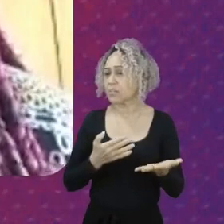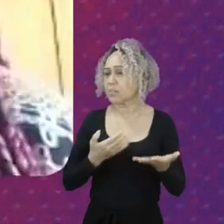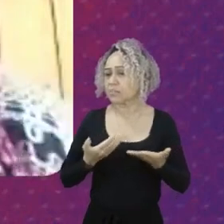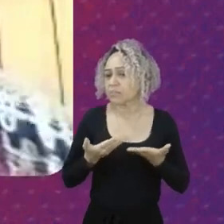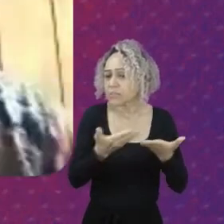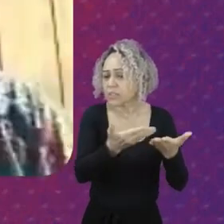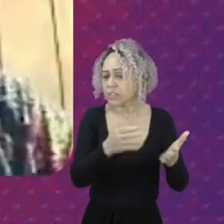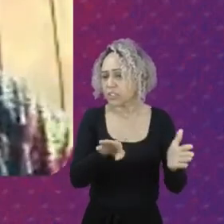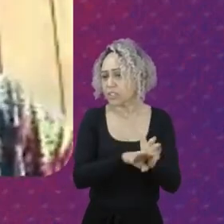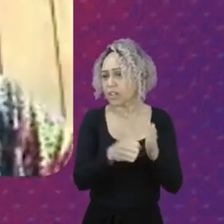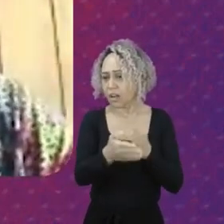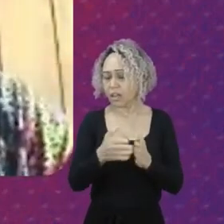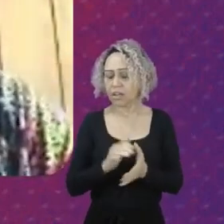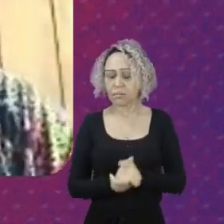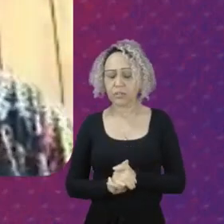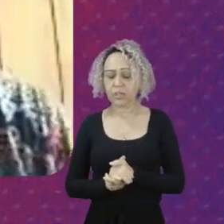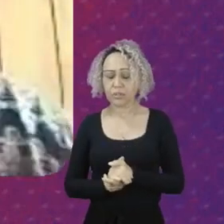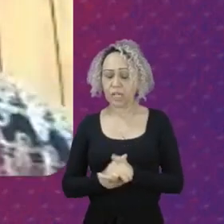céu aberto,